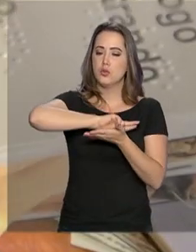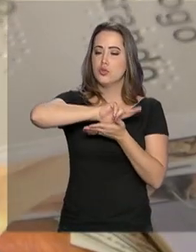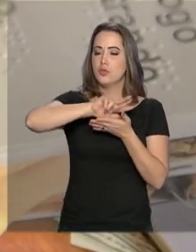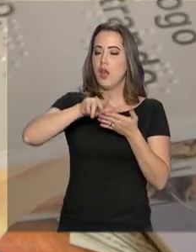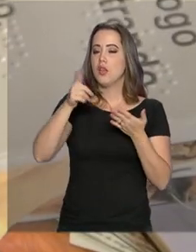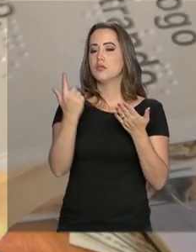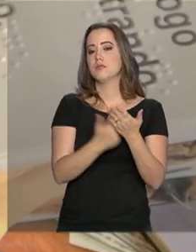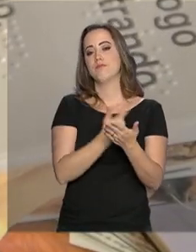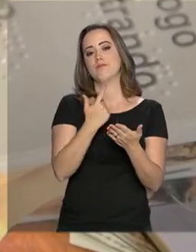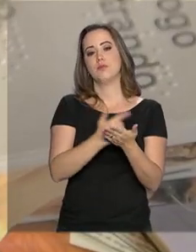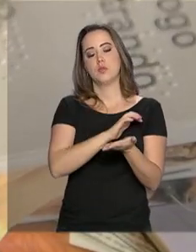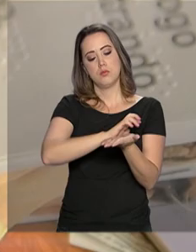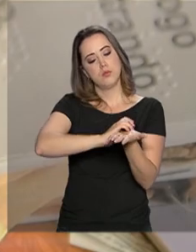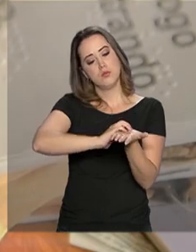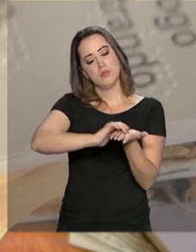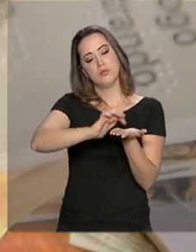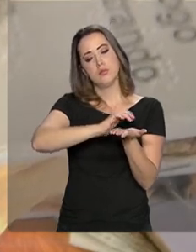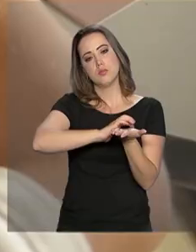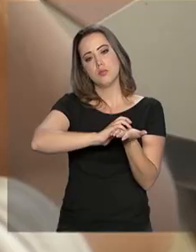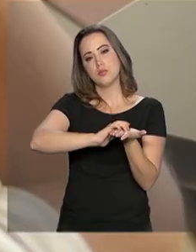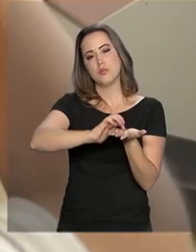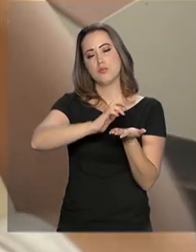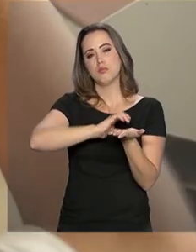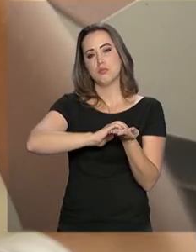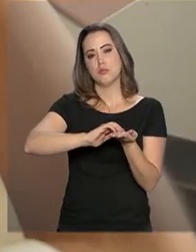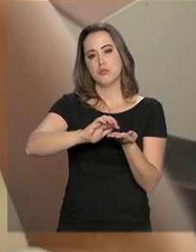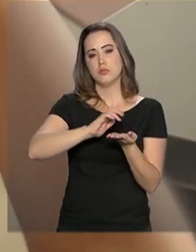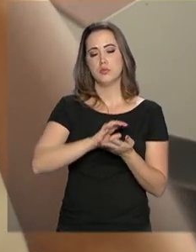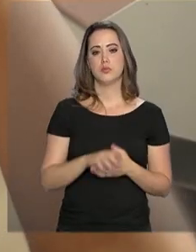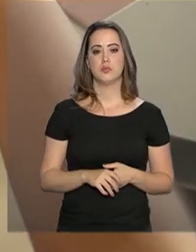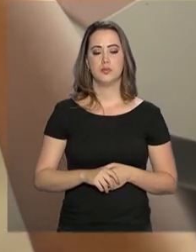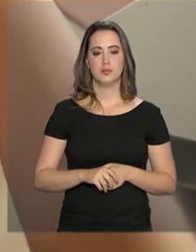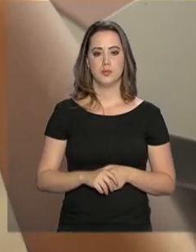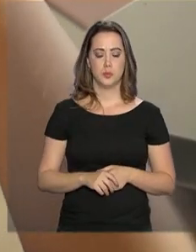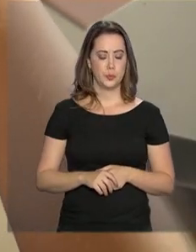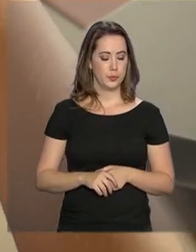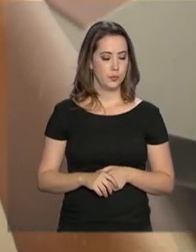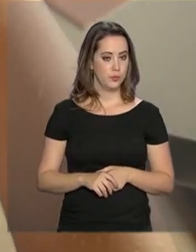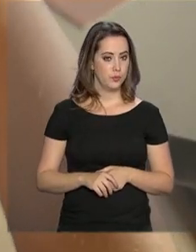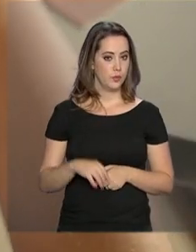muitos livros em braille nessa biblioteca. Demonstrando